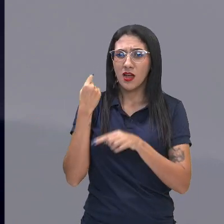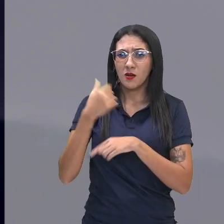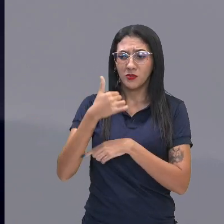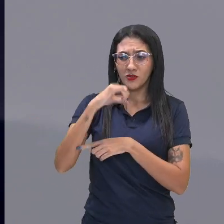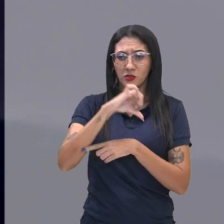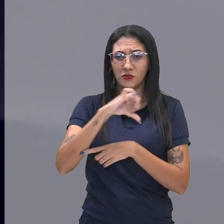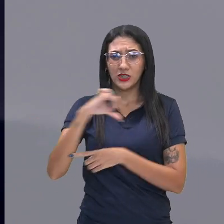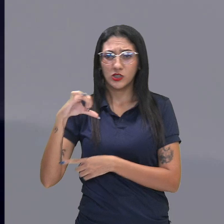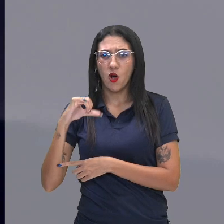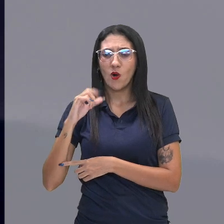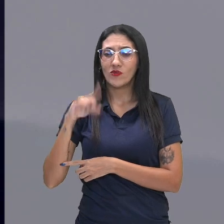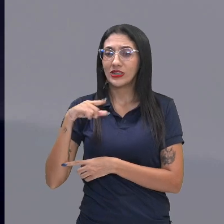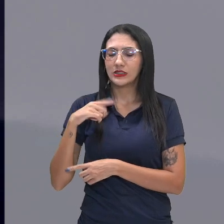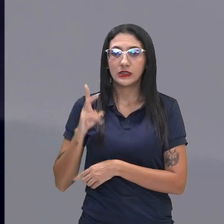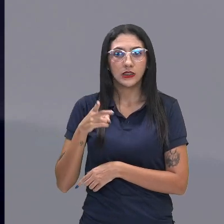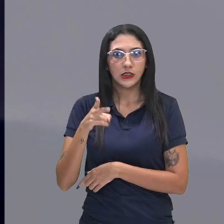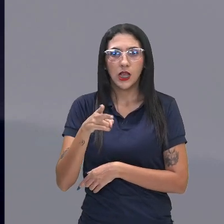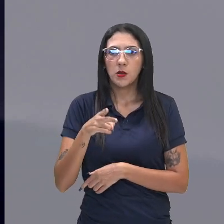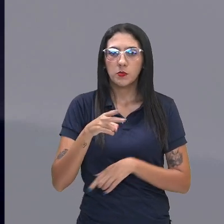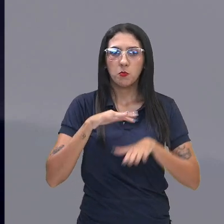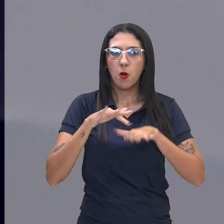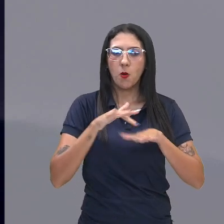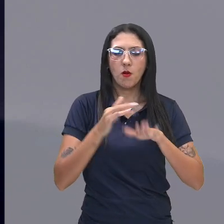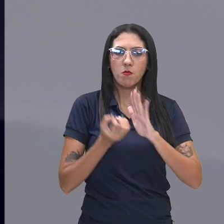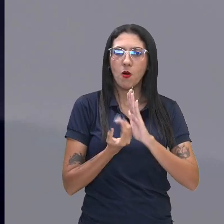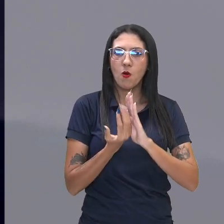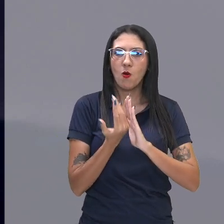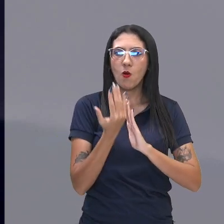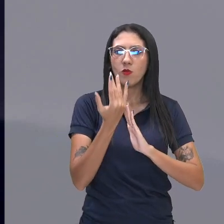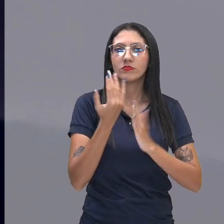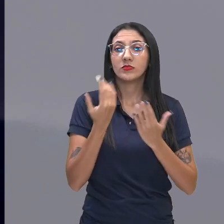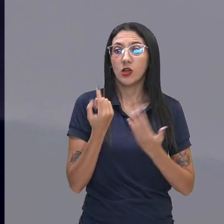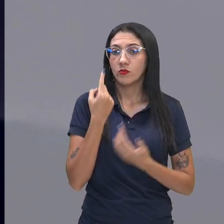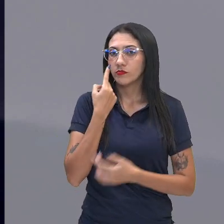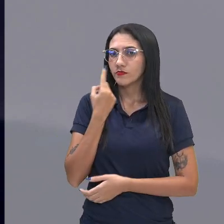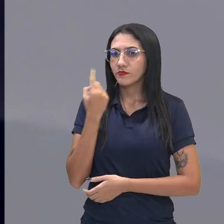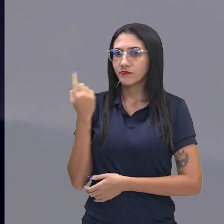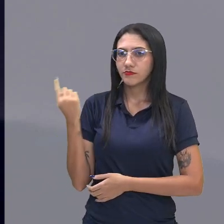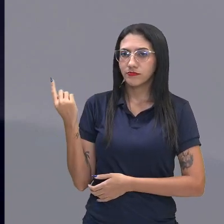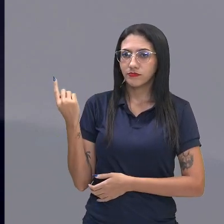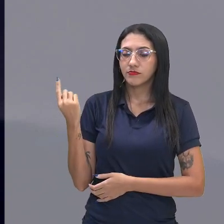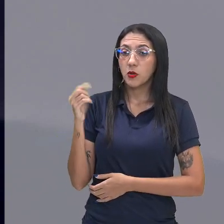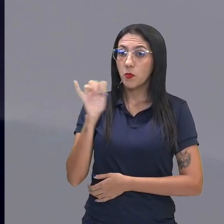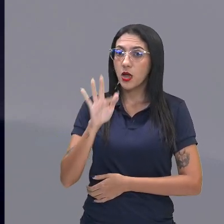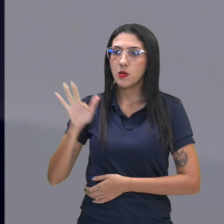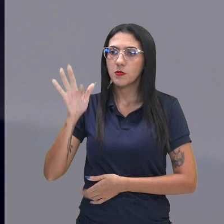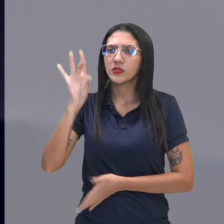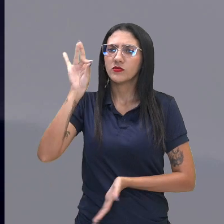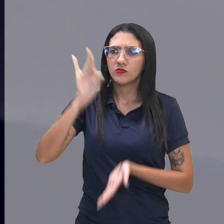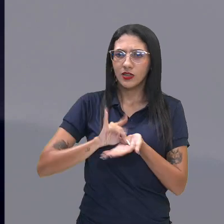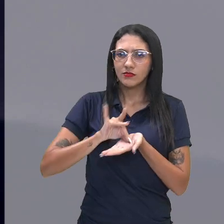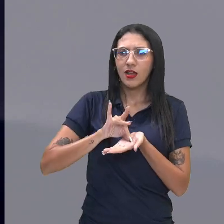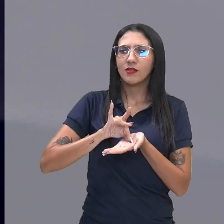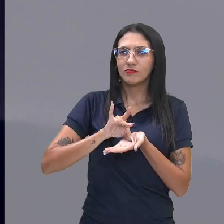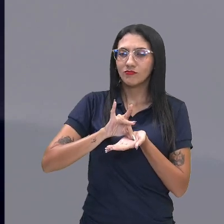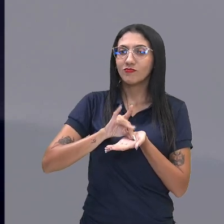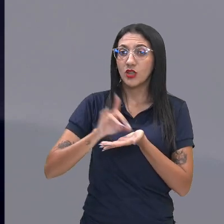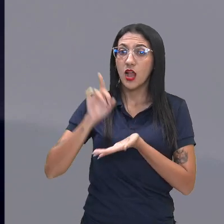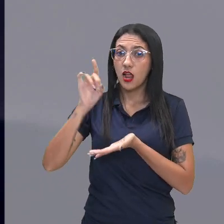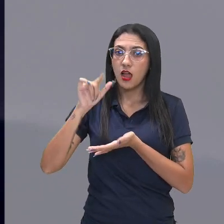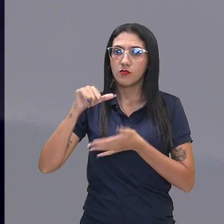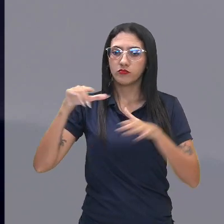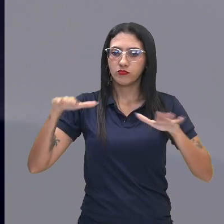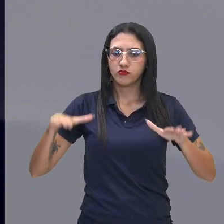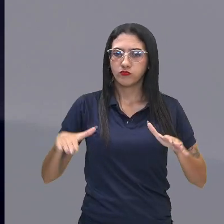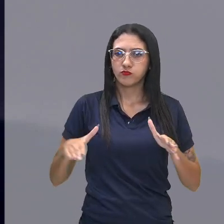1999. Então, olha aí, é recente, né? Você observa aí essa imagem, essa é uma imagem real desse vulcão, né? Como a gente observa ali na